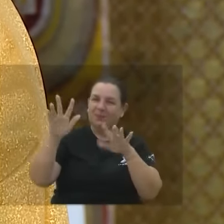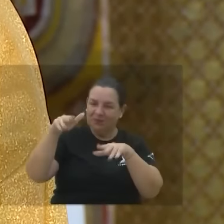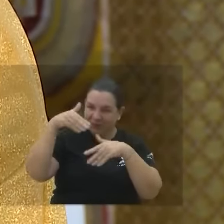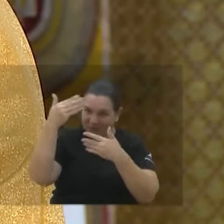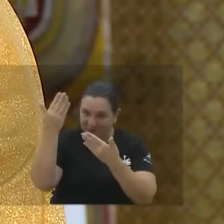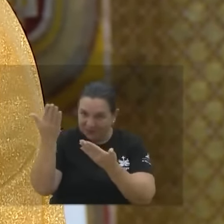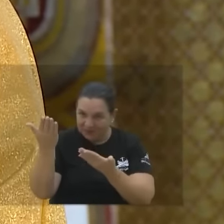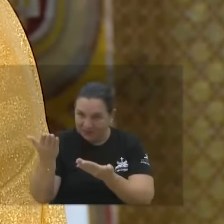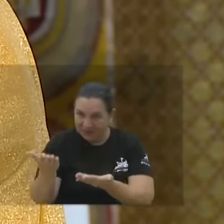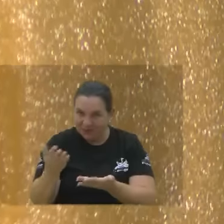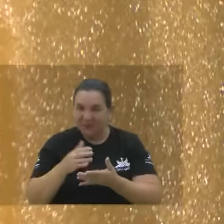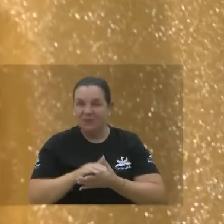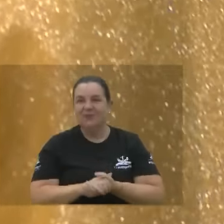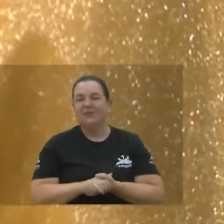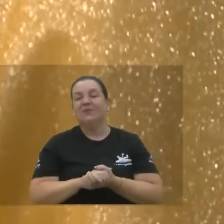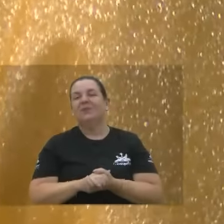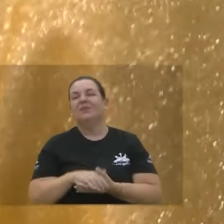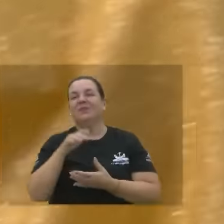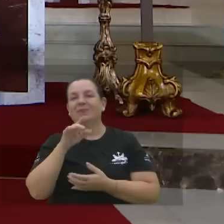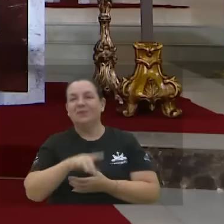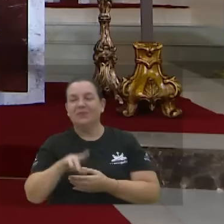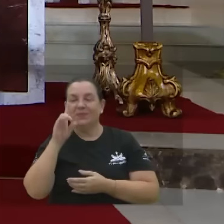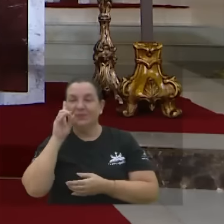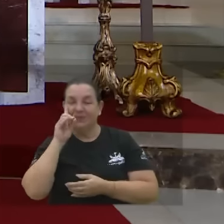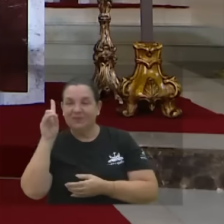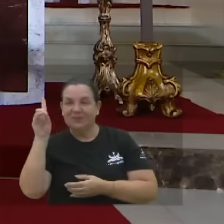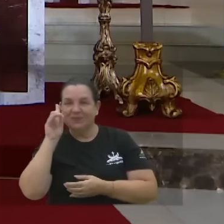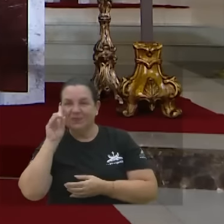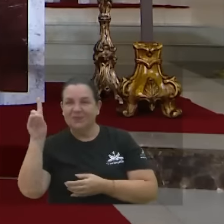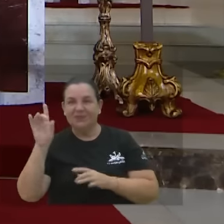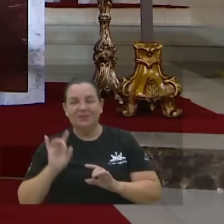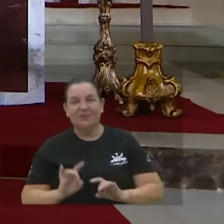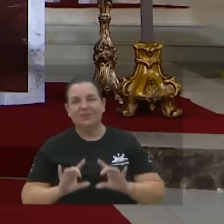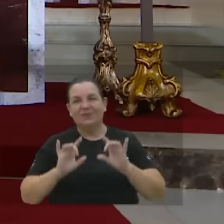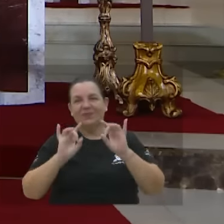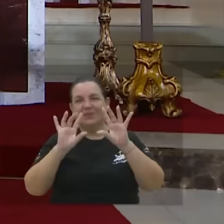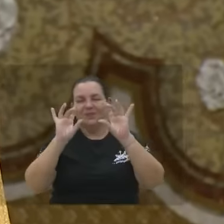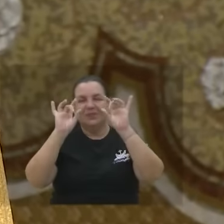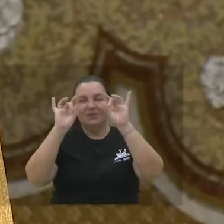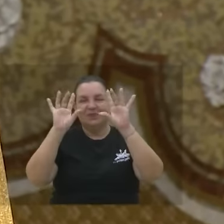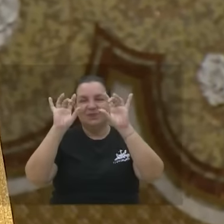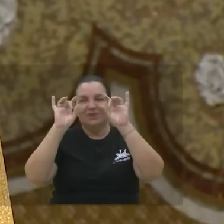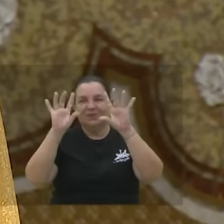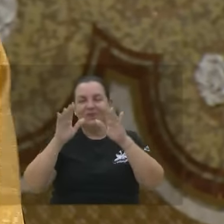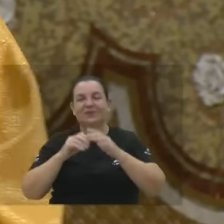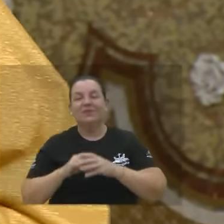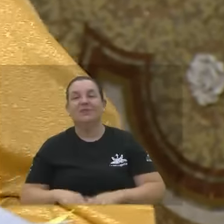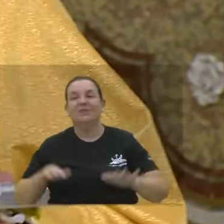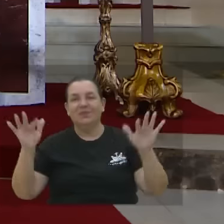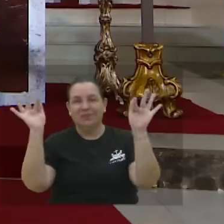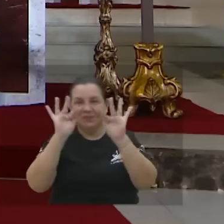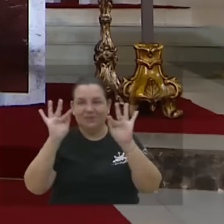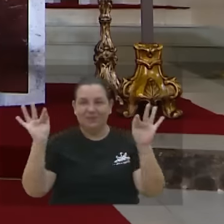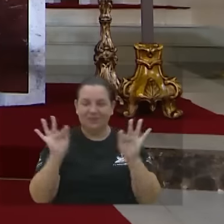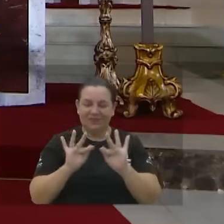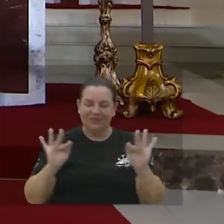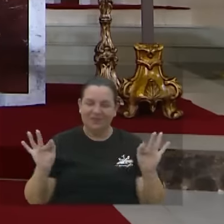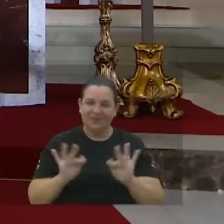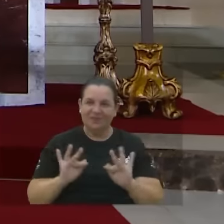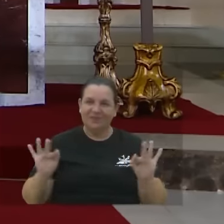Parabéns pra você nessa data querida.